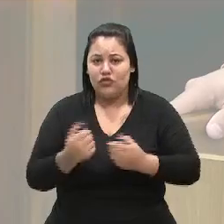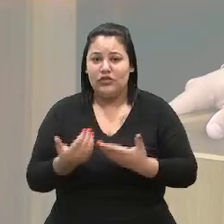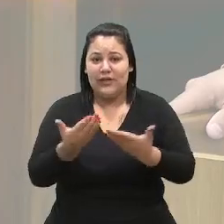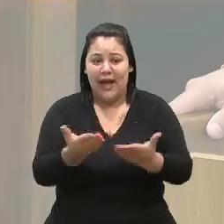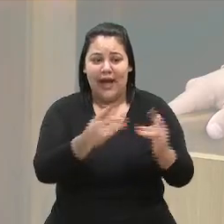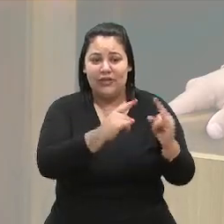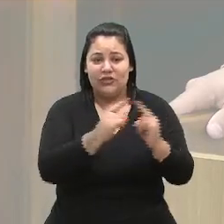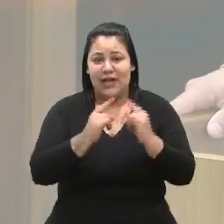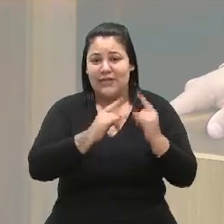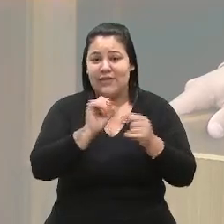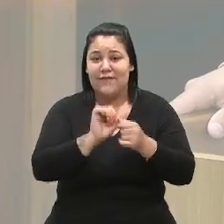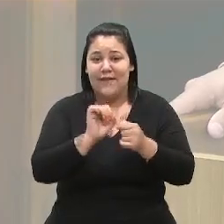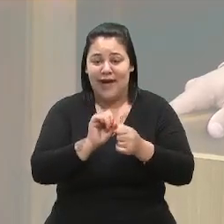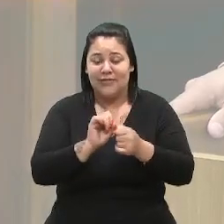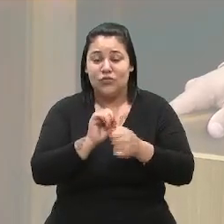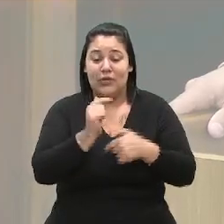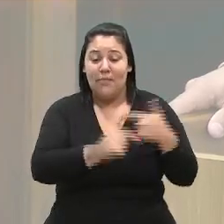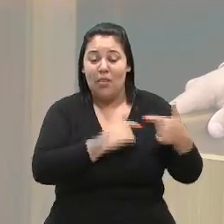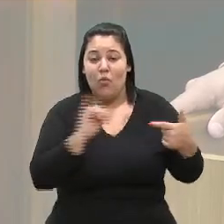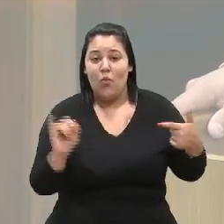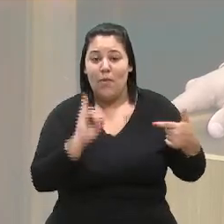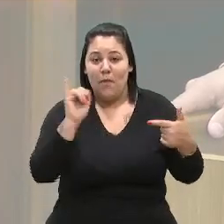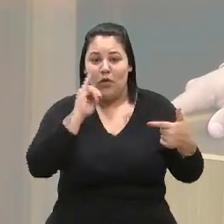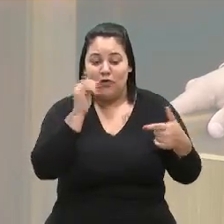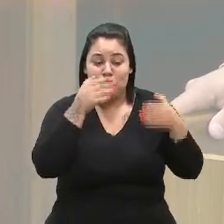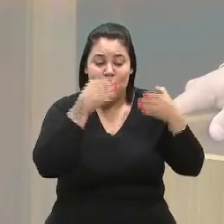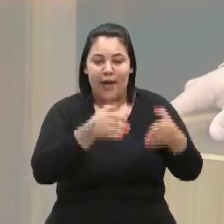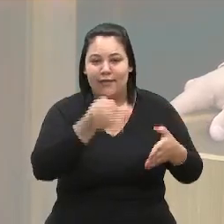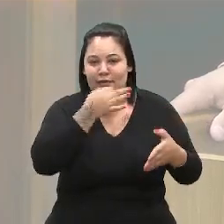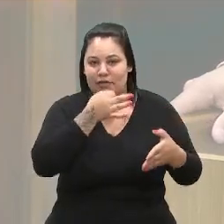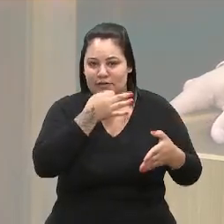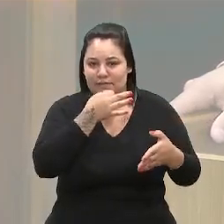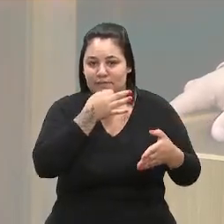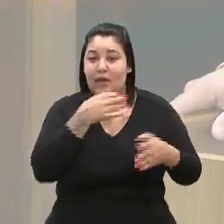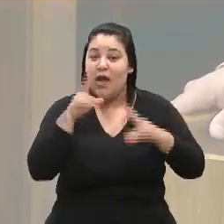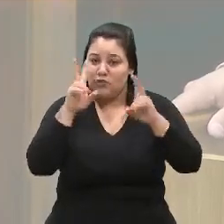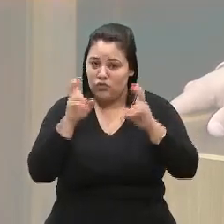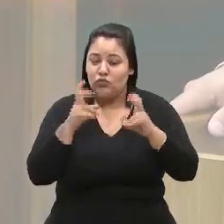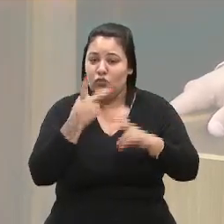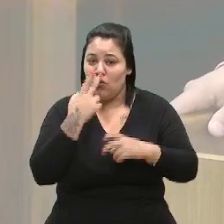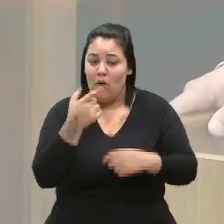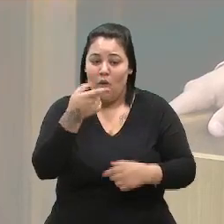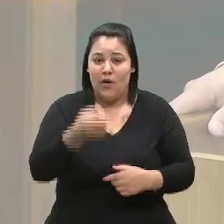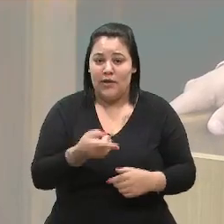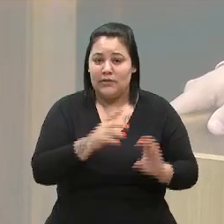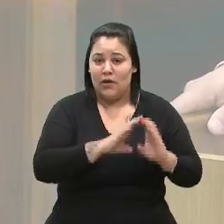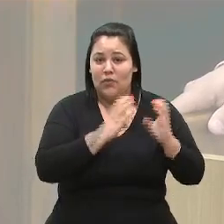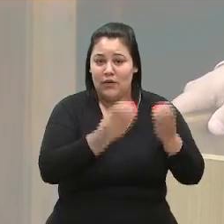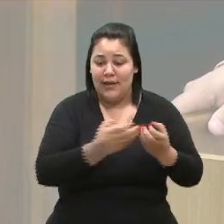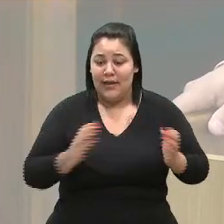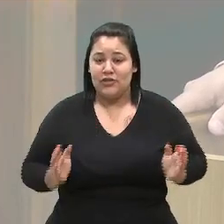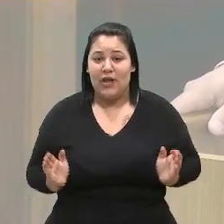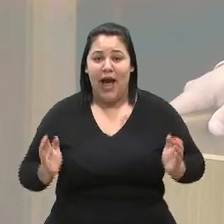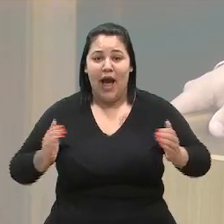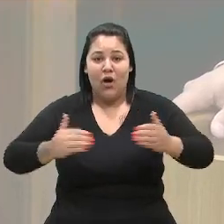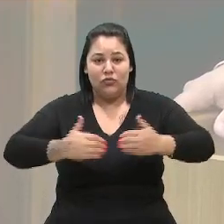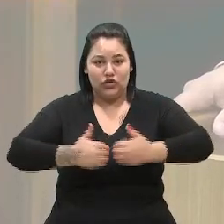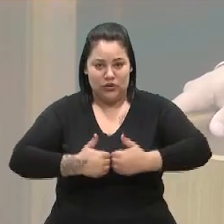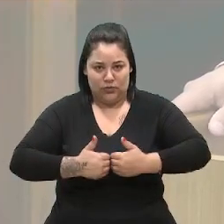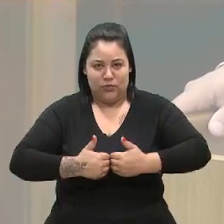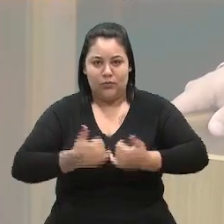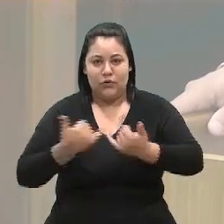serviço relevante para a nossa cidade em temas como esse, da comunidade autista. E